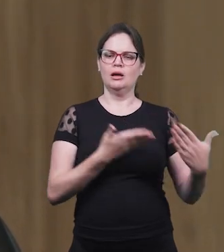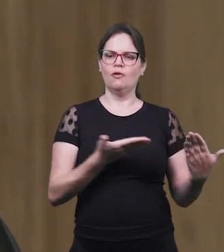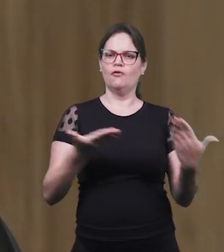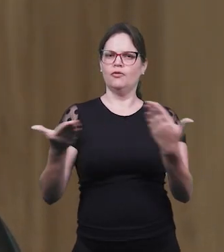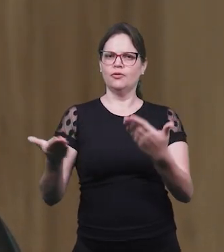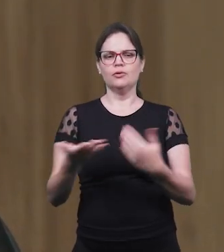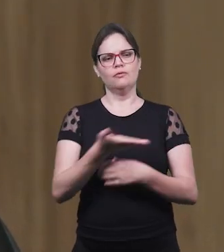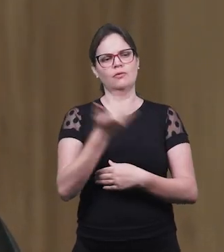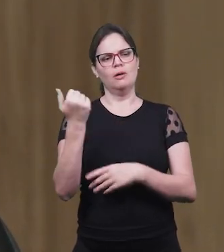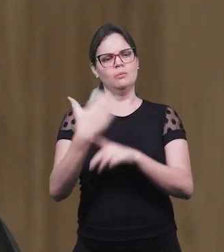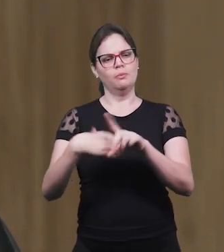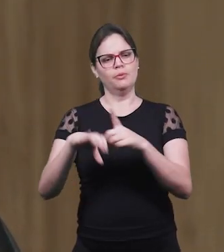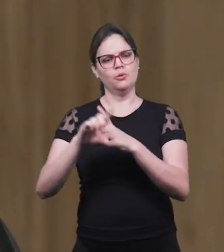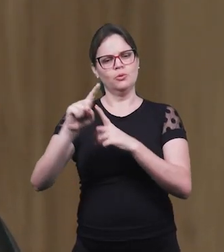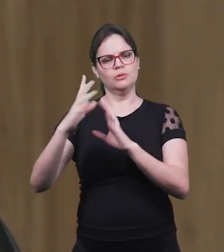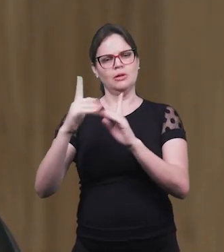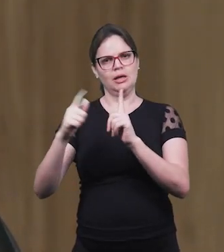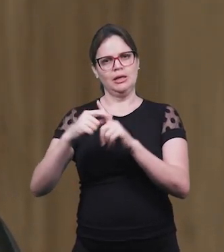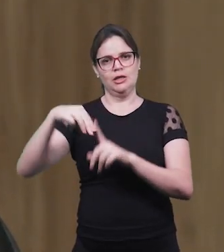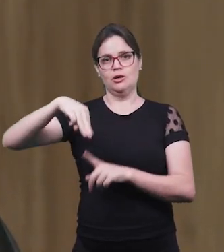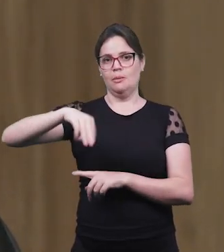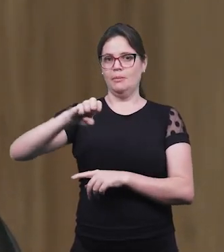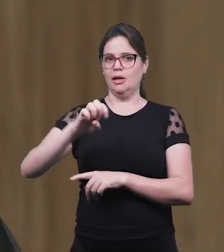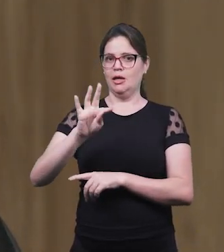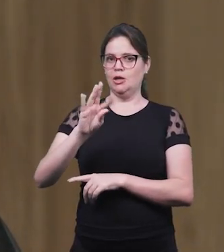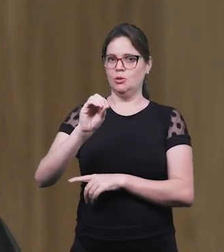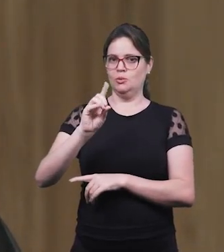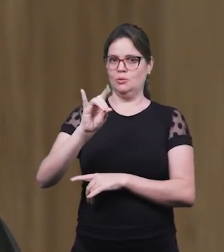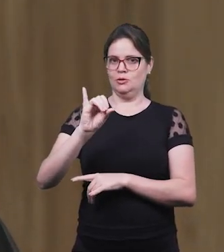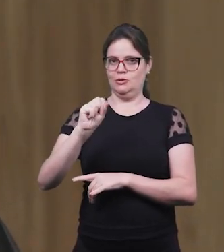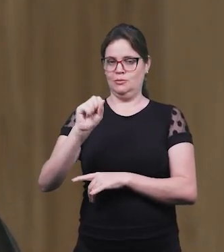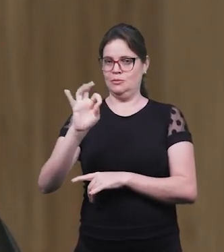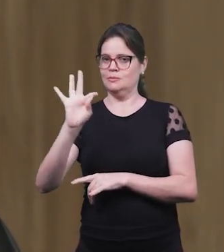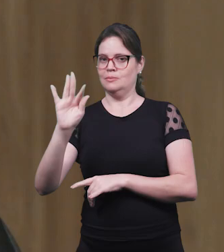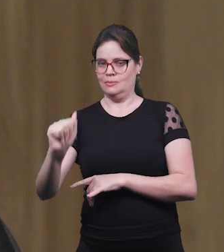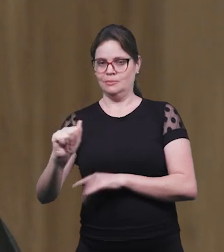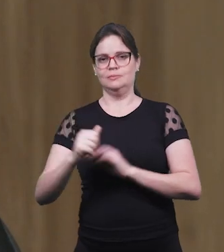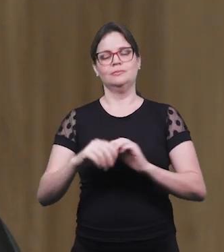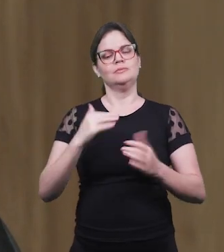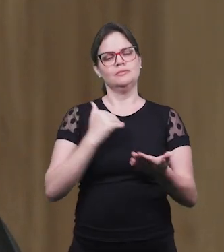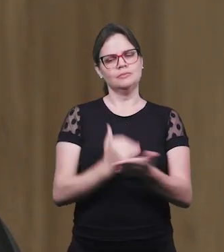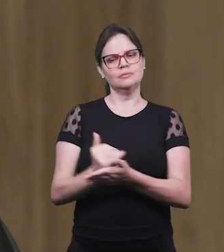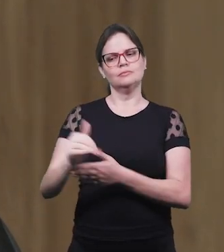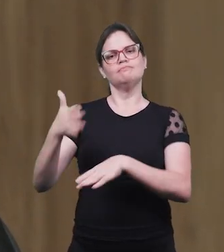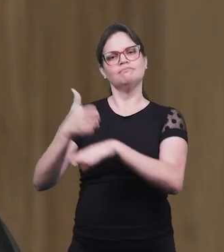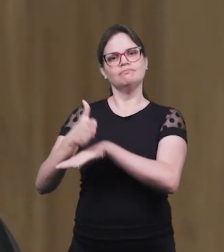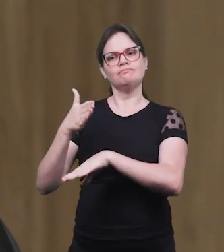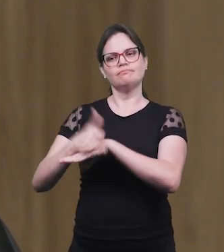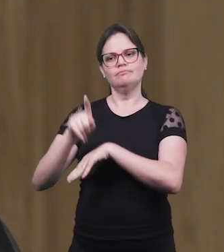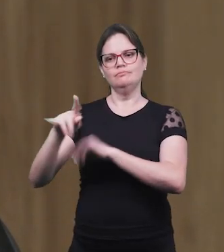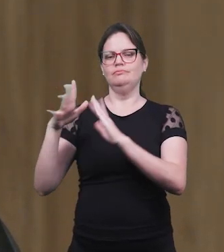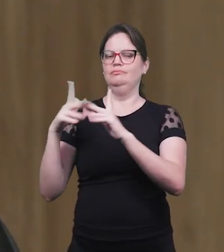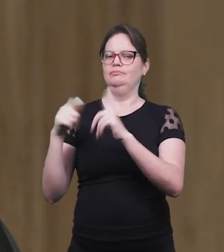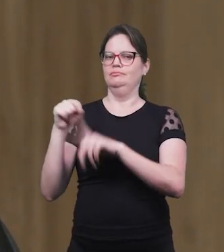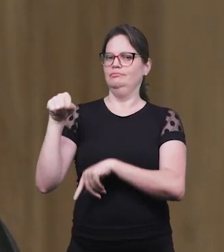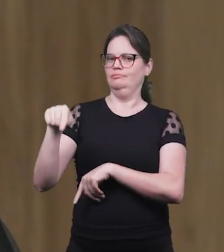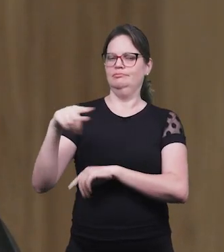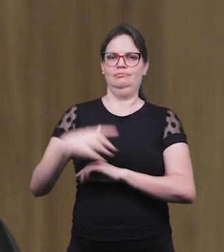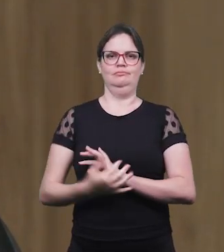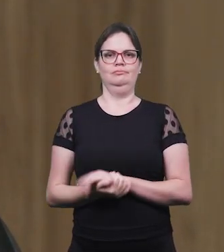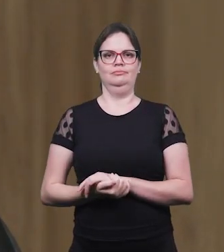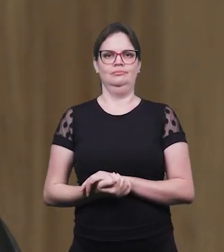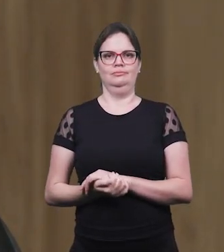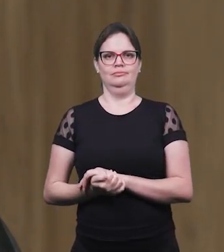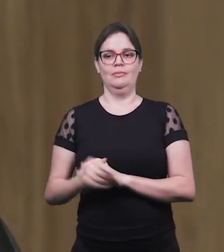família para participar de um culto. Nós fomos e nós começamos a frequentar a igreja, né? E ali foram